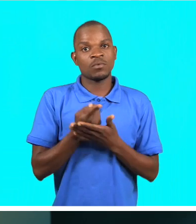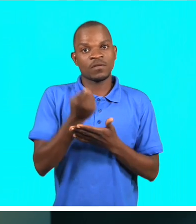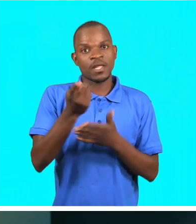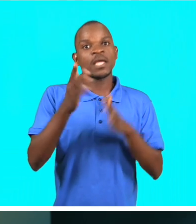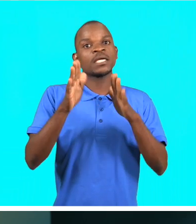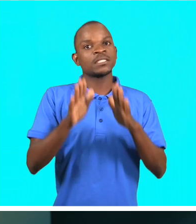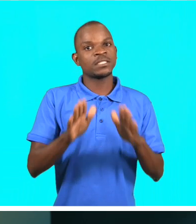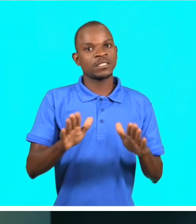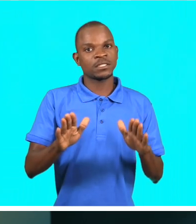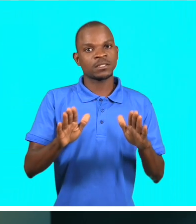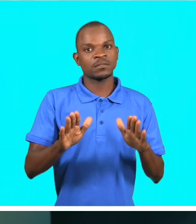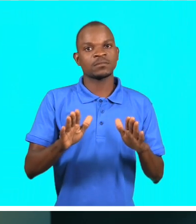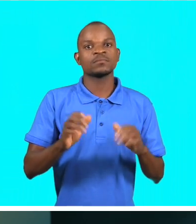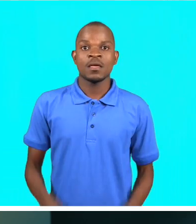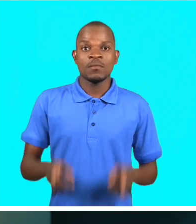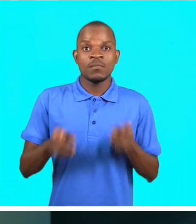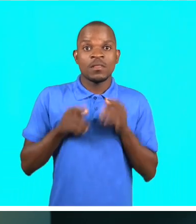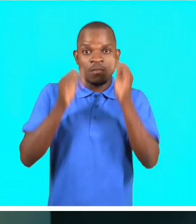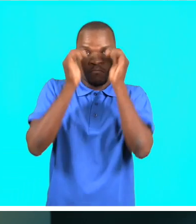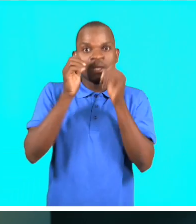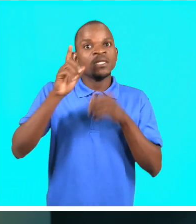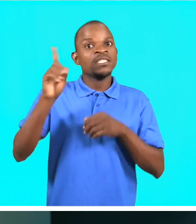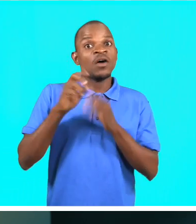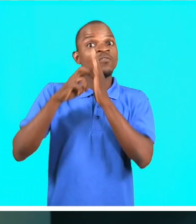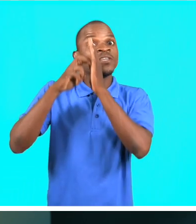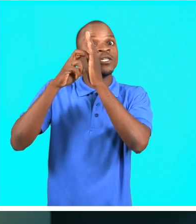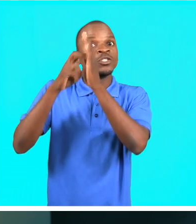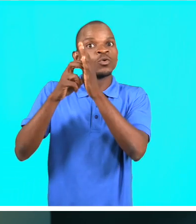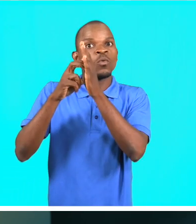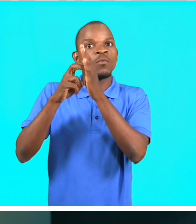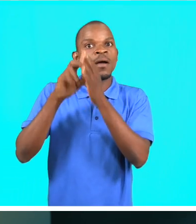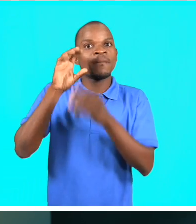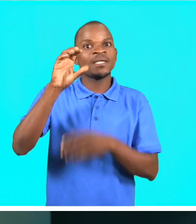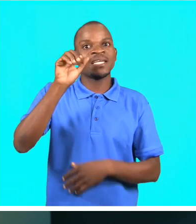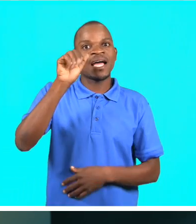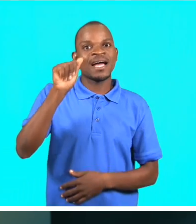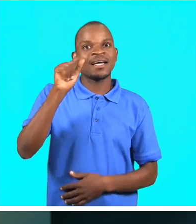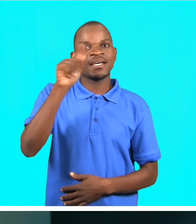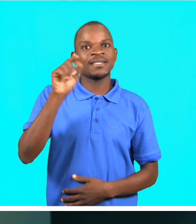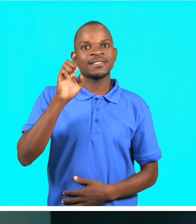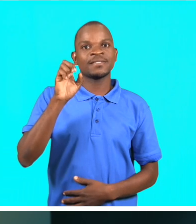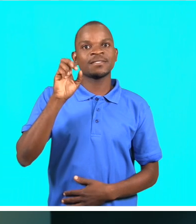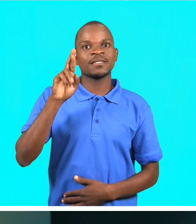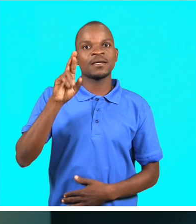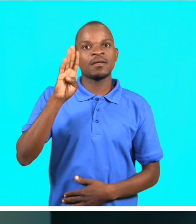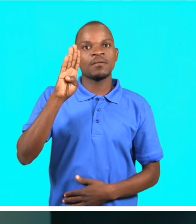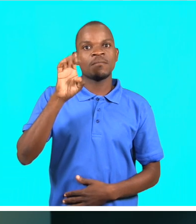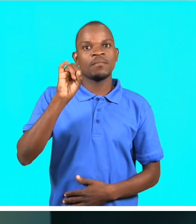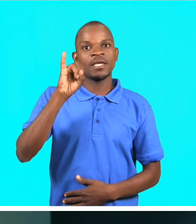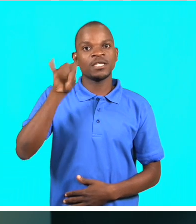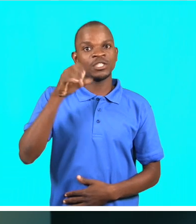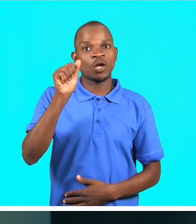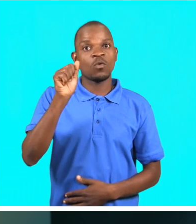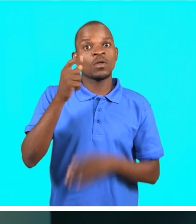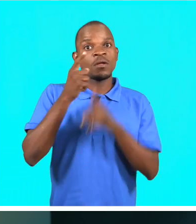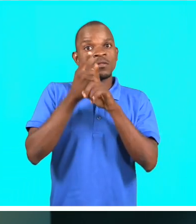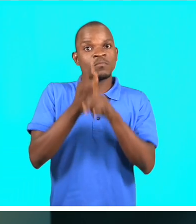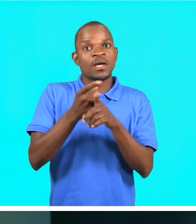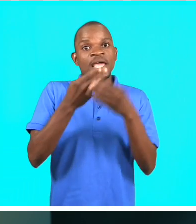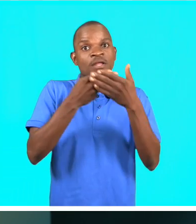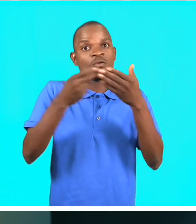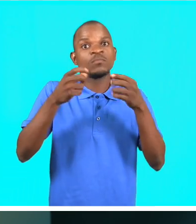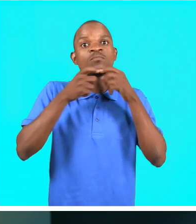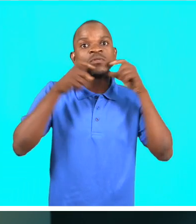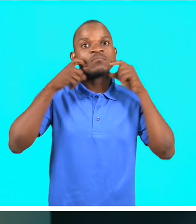esteja descansada. Edmilson Governo não viajou a Azerbaijão, onde deveria ter representado